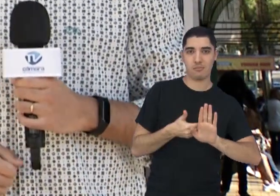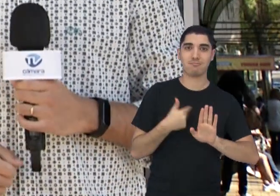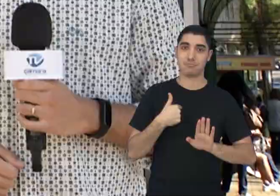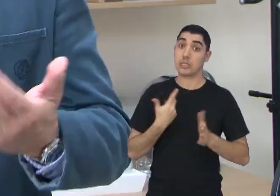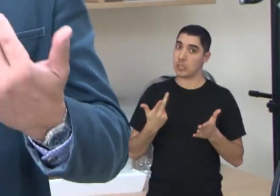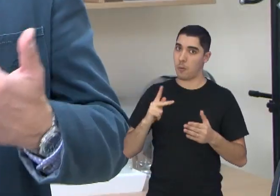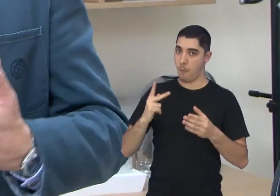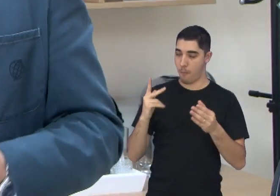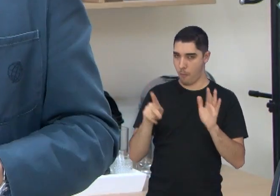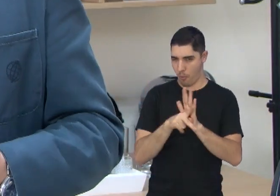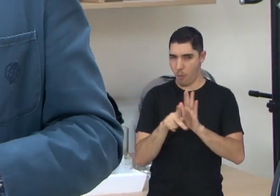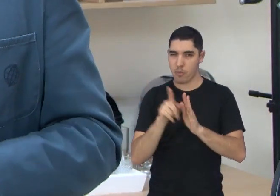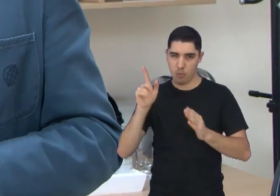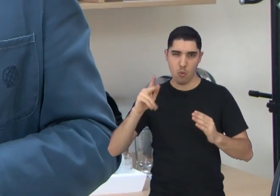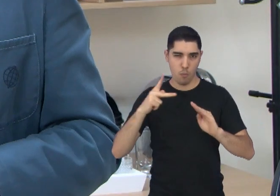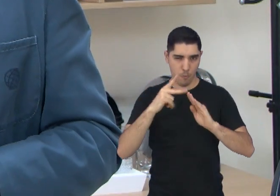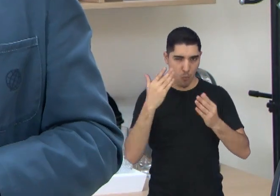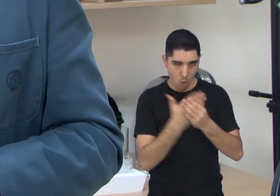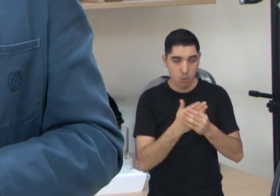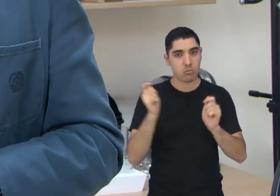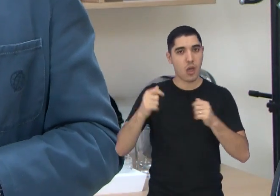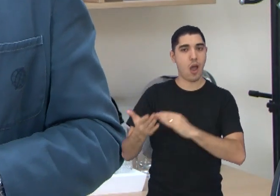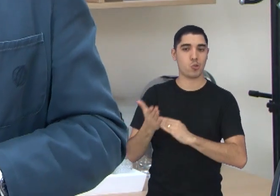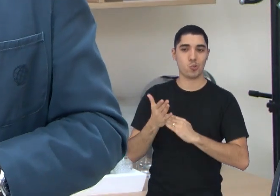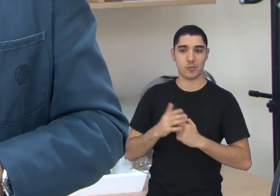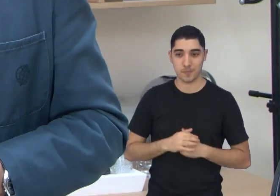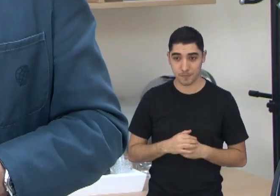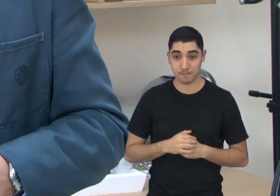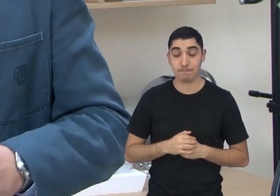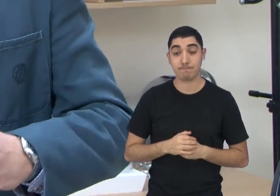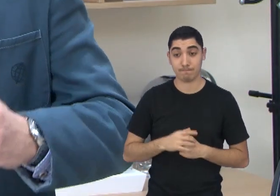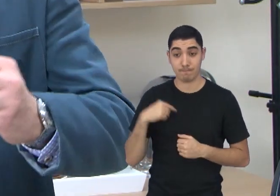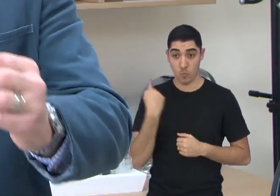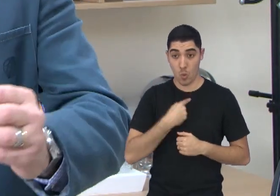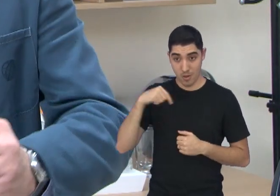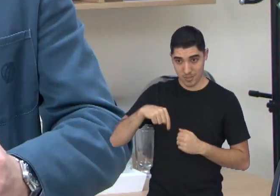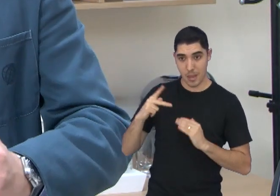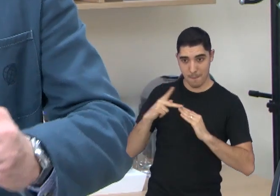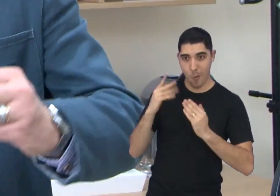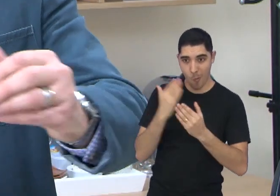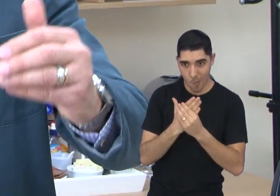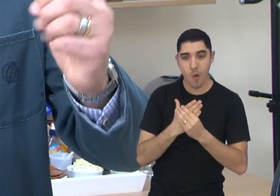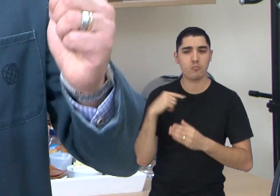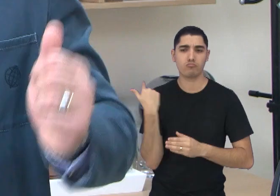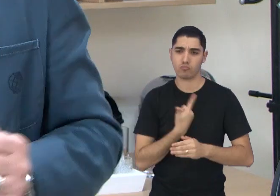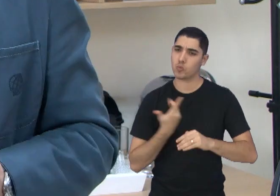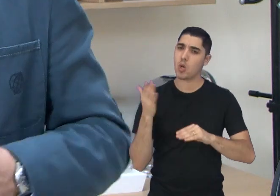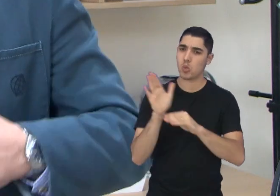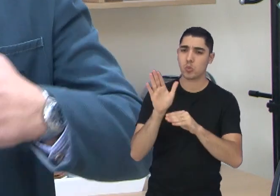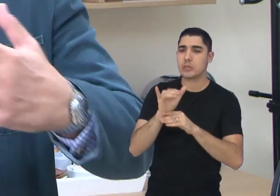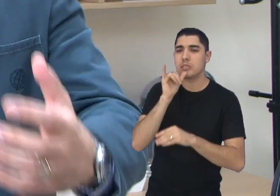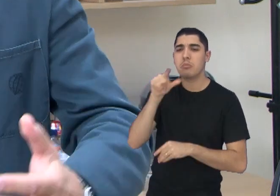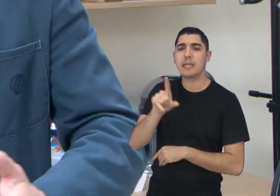pode ajudar. Essa é uma demanda também que nós absorvemos aqui no PROCON, né? A pessoa, de repente, contraiu uma dívida em R$100 no